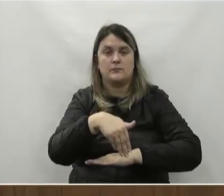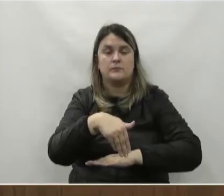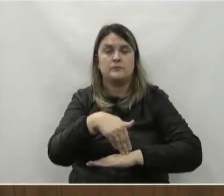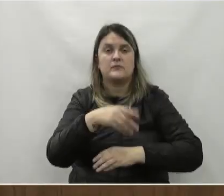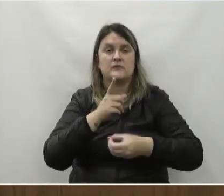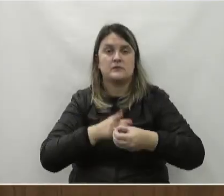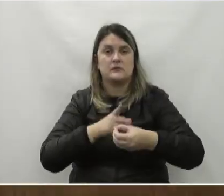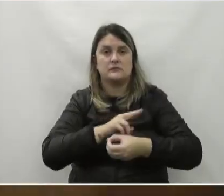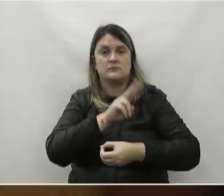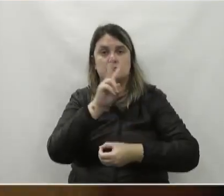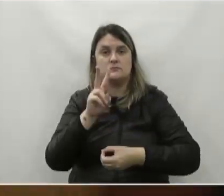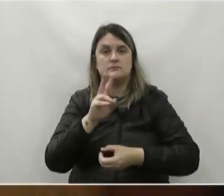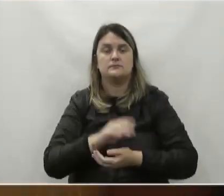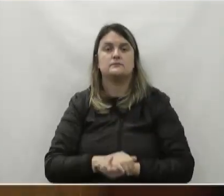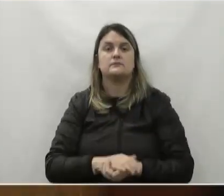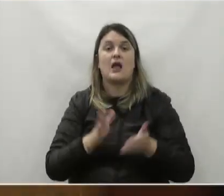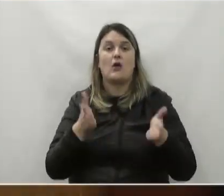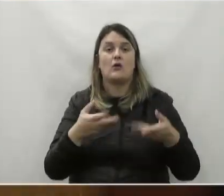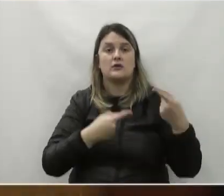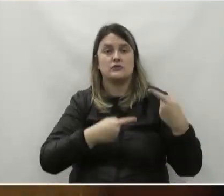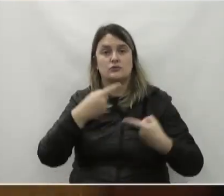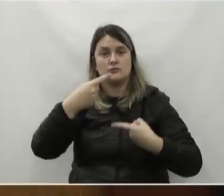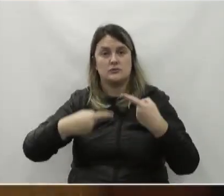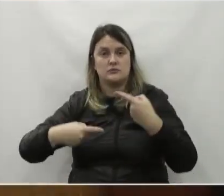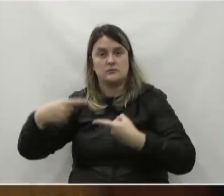União da Vitória. Em discussão?